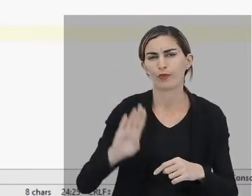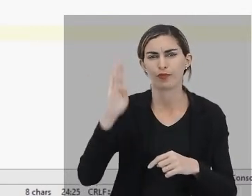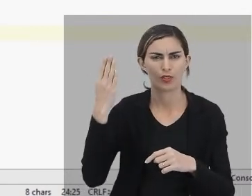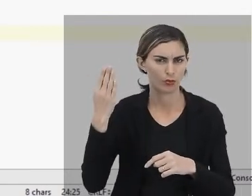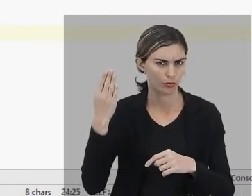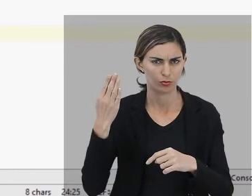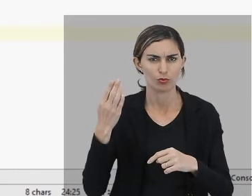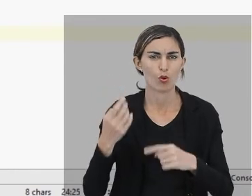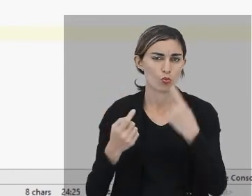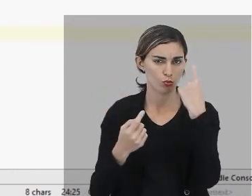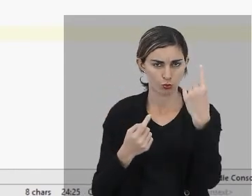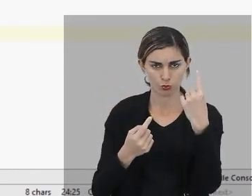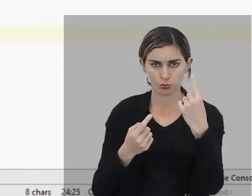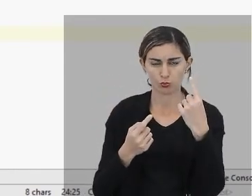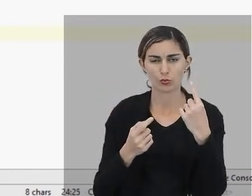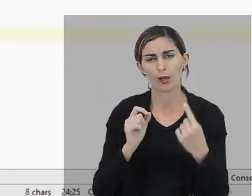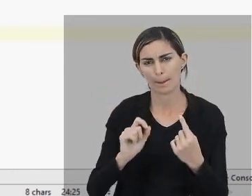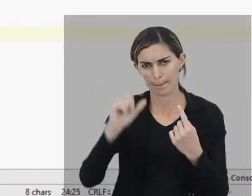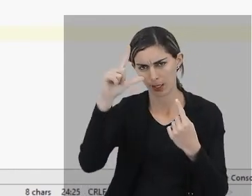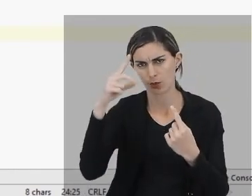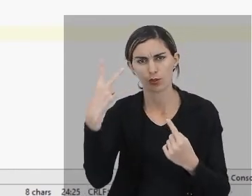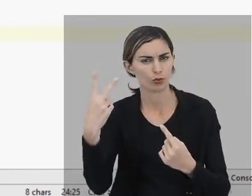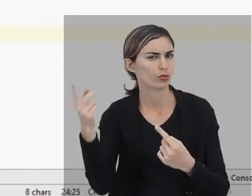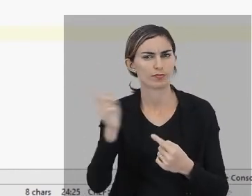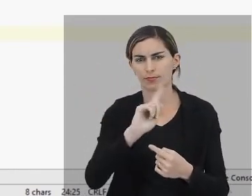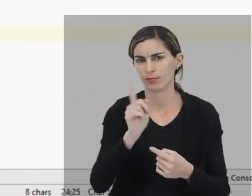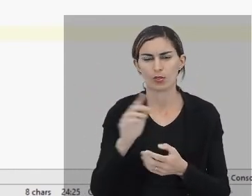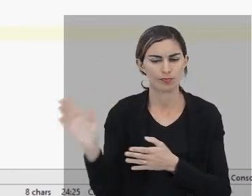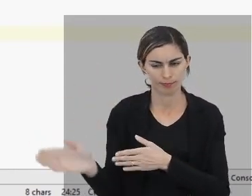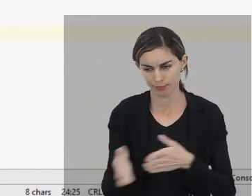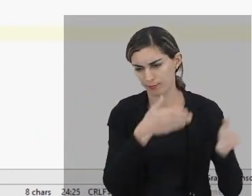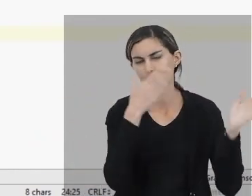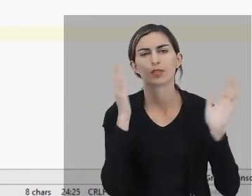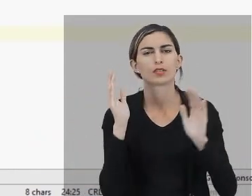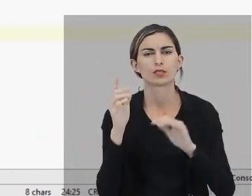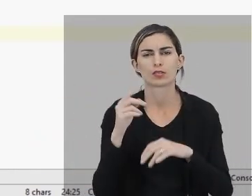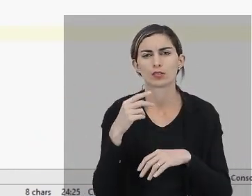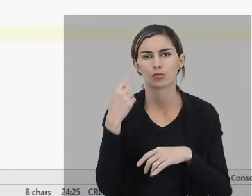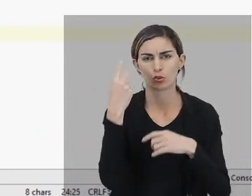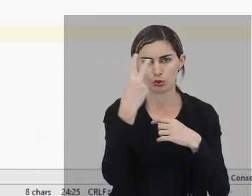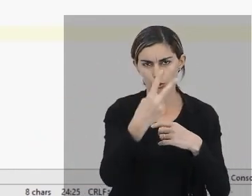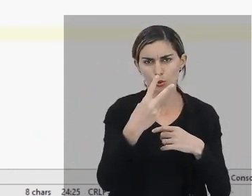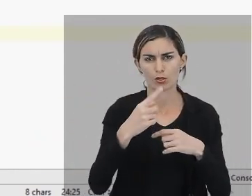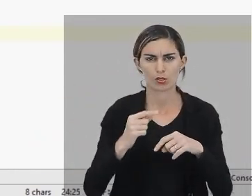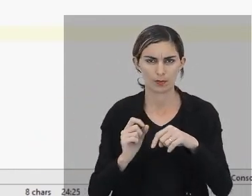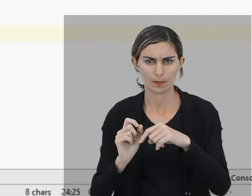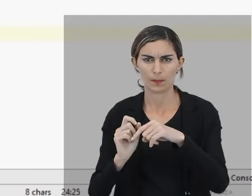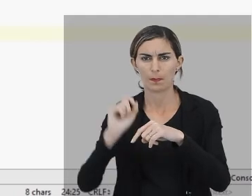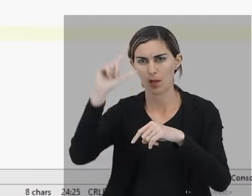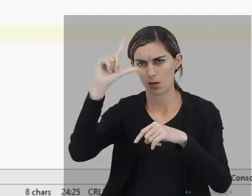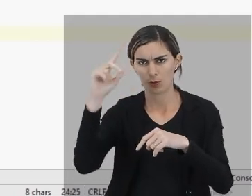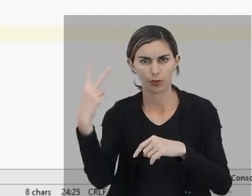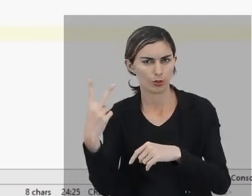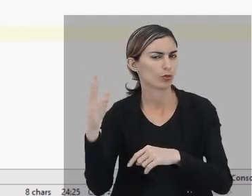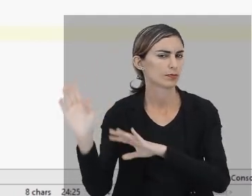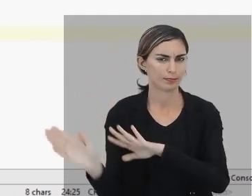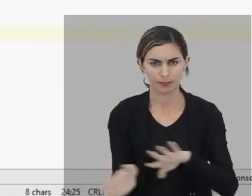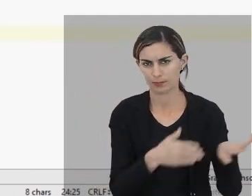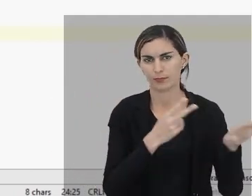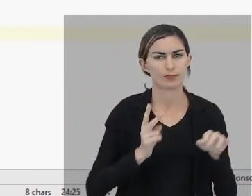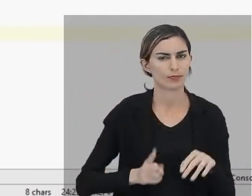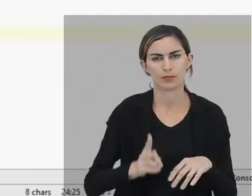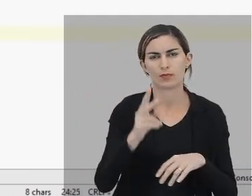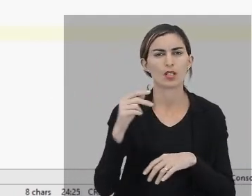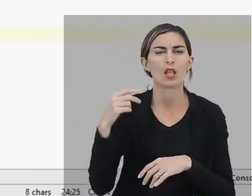passa direto. 1 é maior do que 2? Não, ele passa direto. 2 é maior do que 2? Não, então ele passa